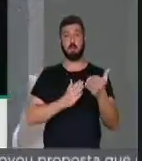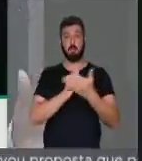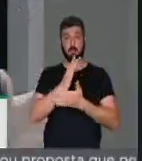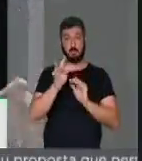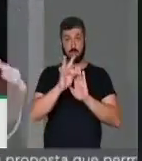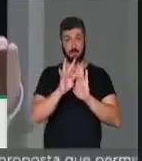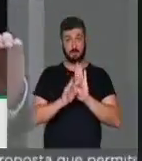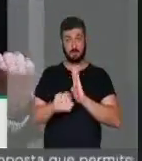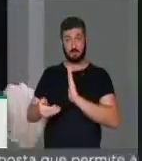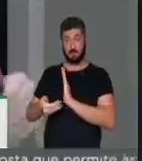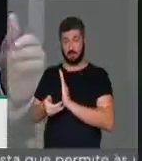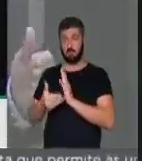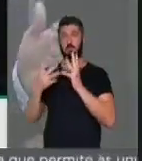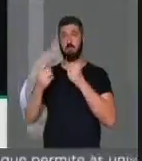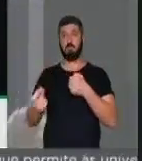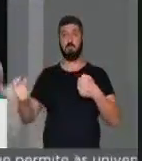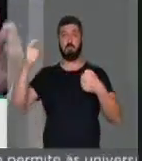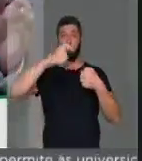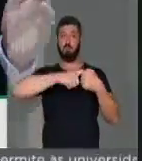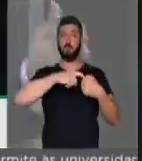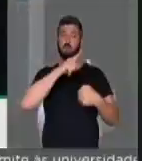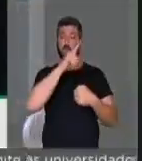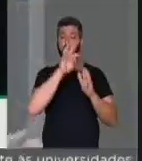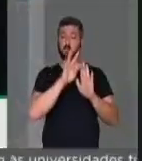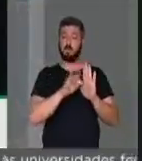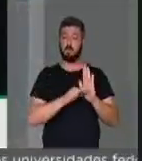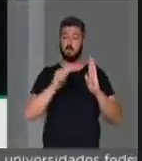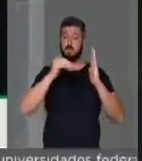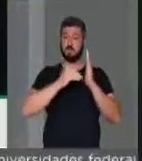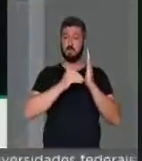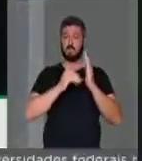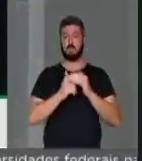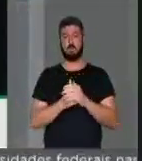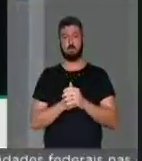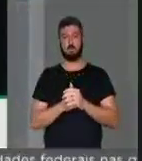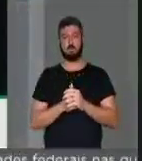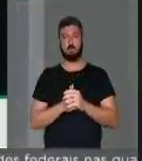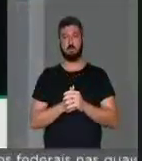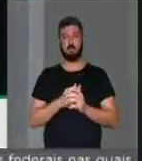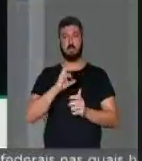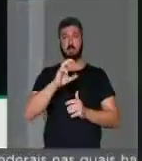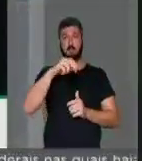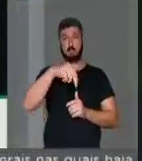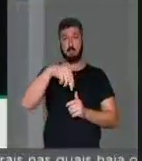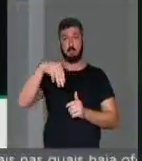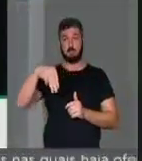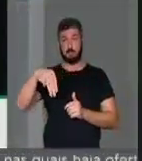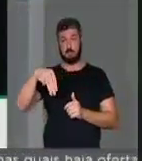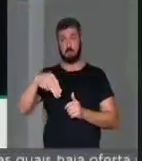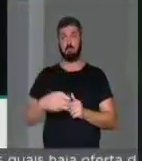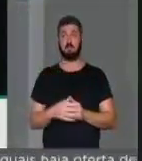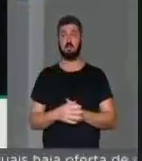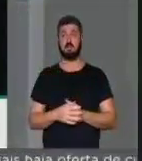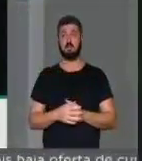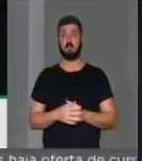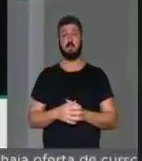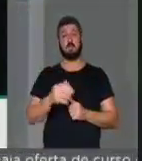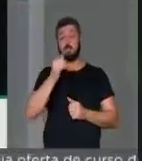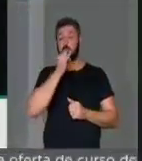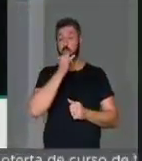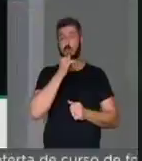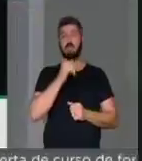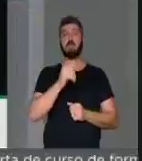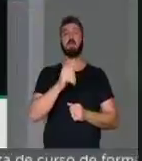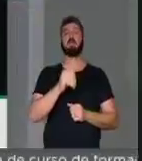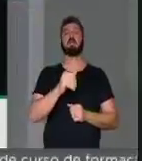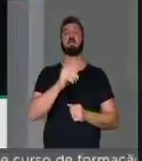esse texto da Câmara e que a gente voltasse ao texto do Senado. A Federação Nacional dos Prefeitos tem